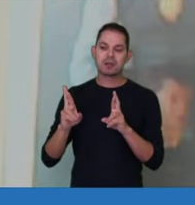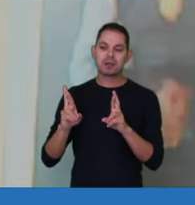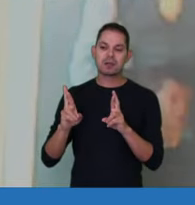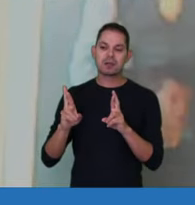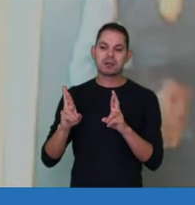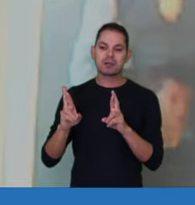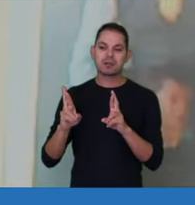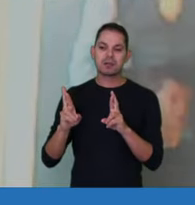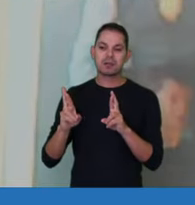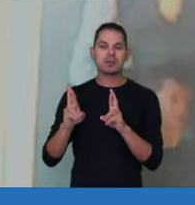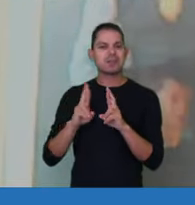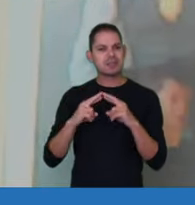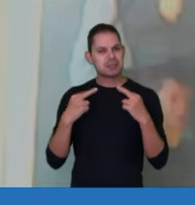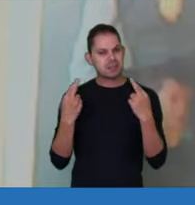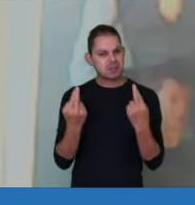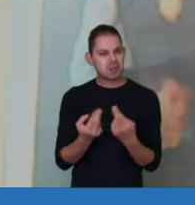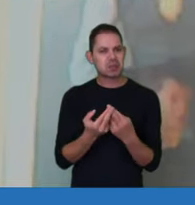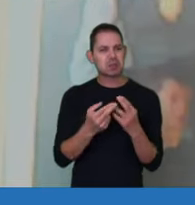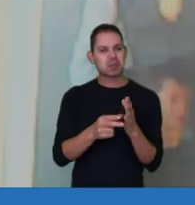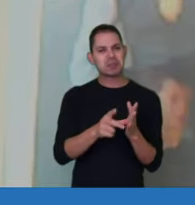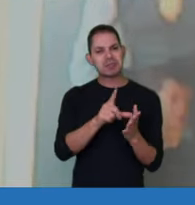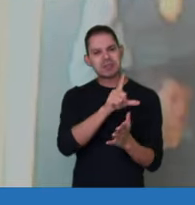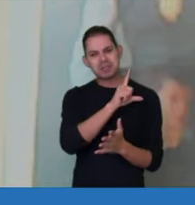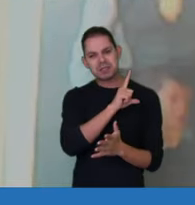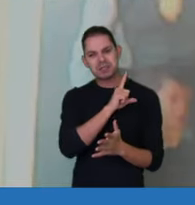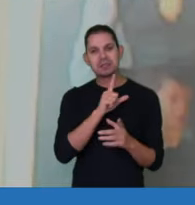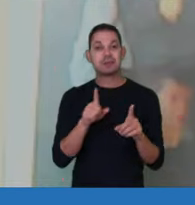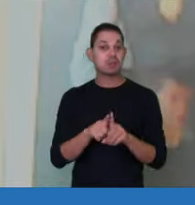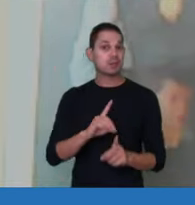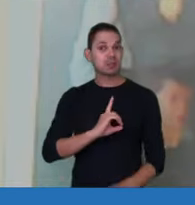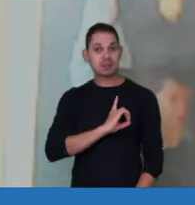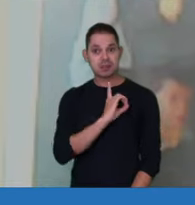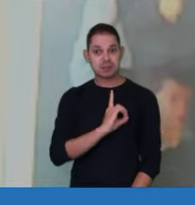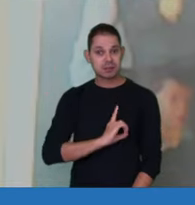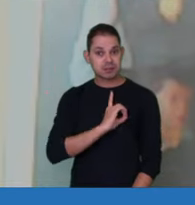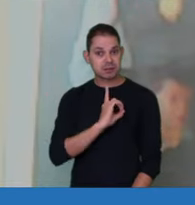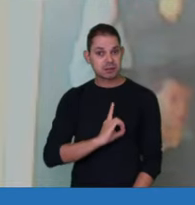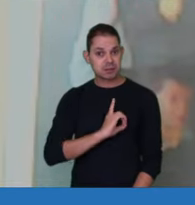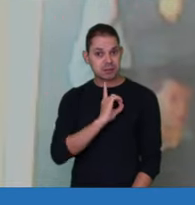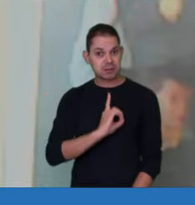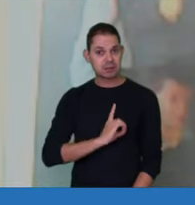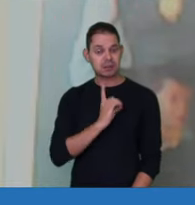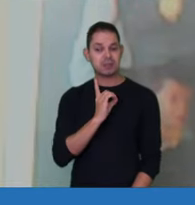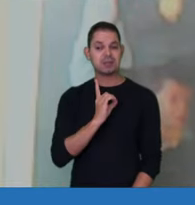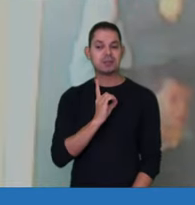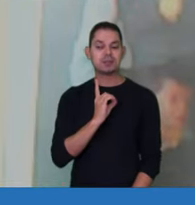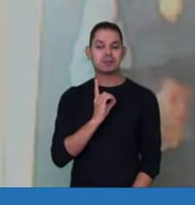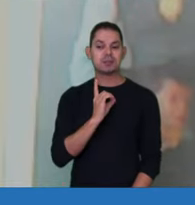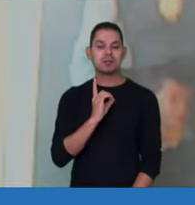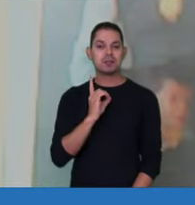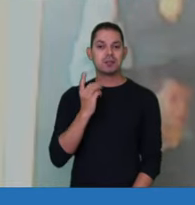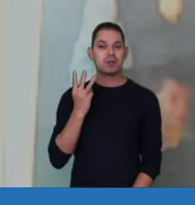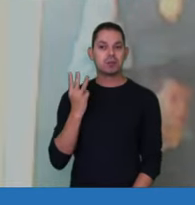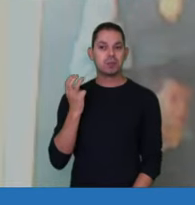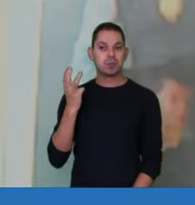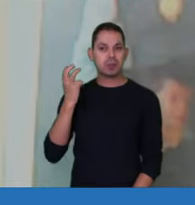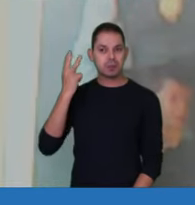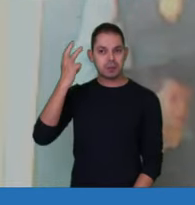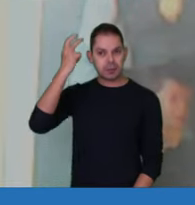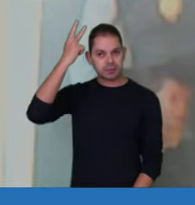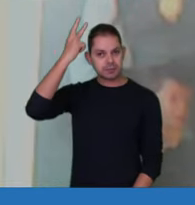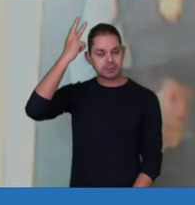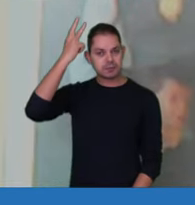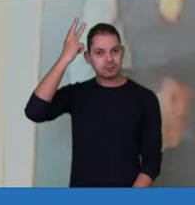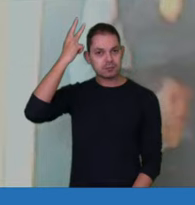nas reuniões que tínhamos na própria delegacia, e o caso Marielle